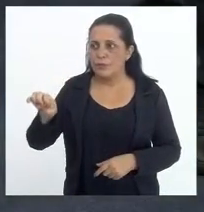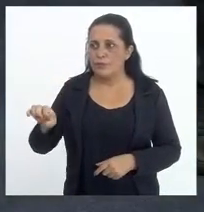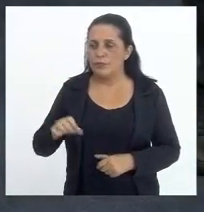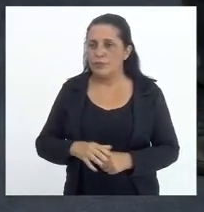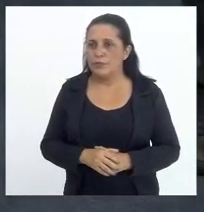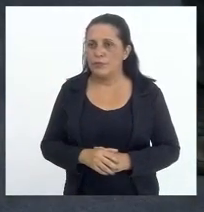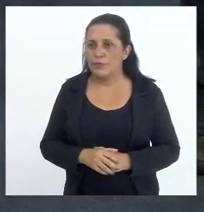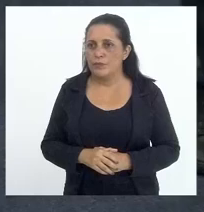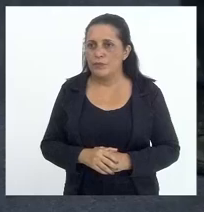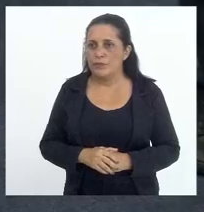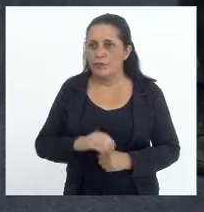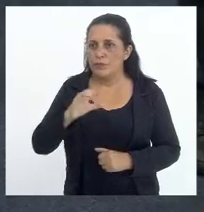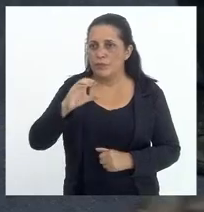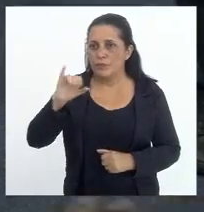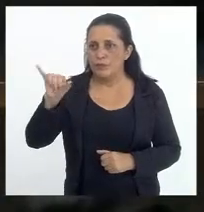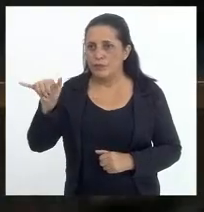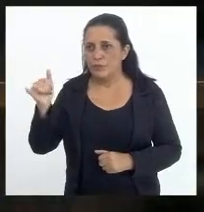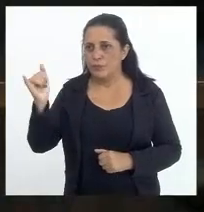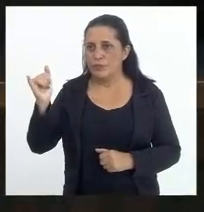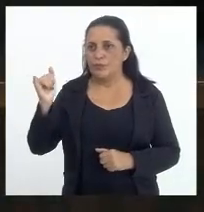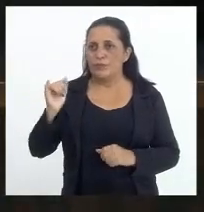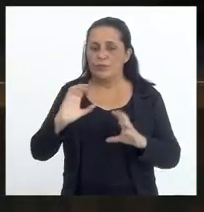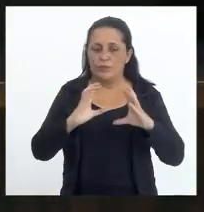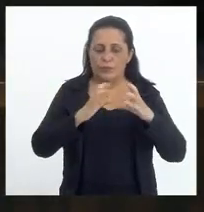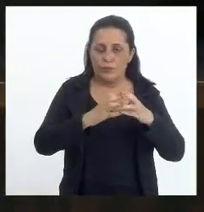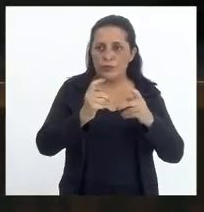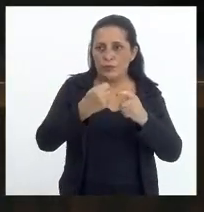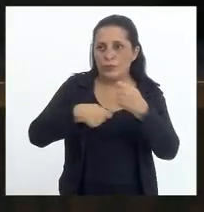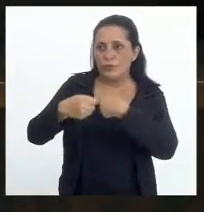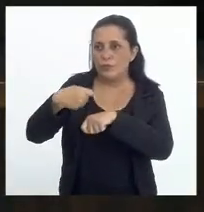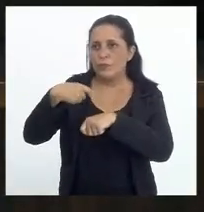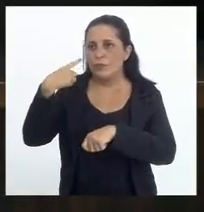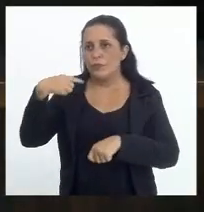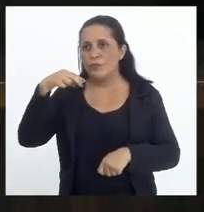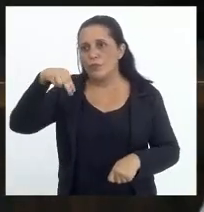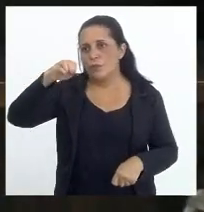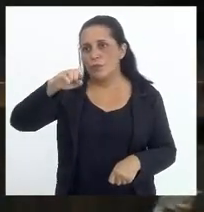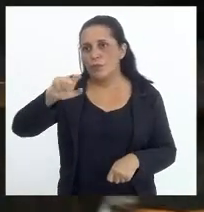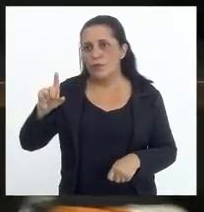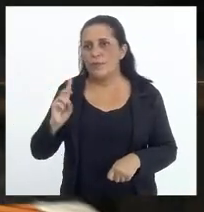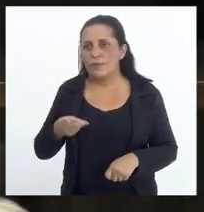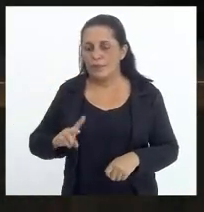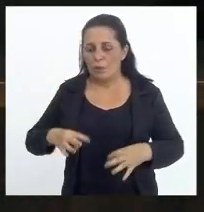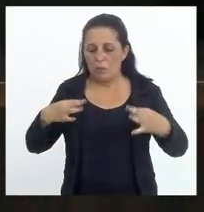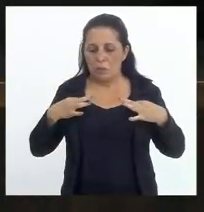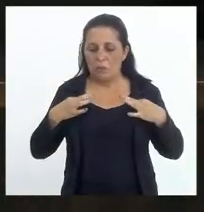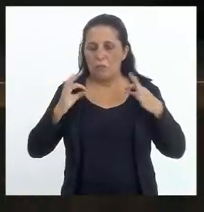Acompanho o CCJ, presidente. Pela Comissão de Economia, deputado Noel de Carvalho, sempre elegante.